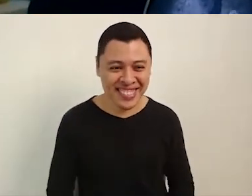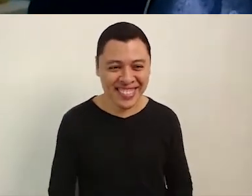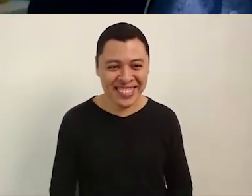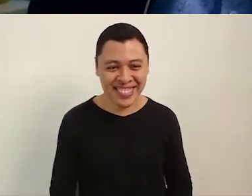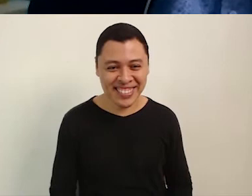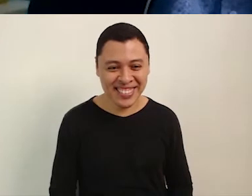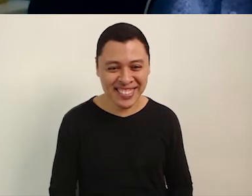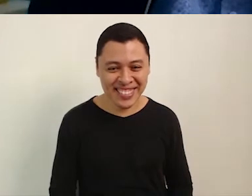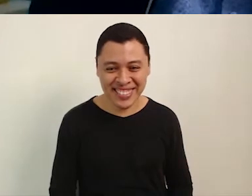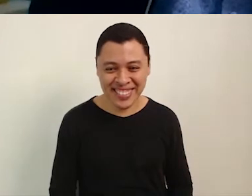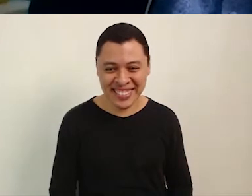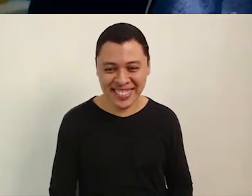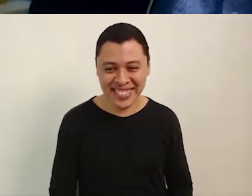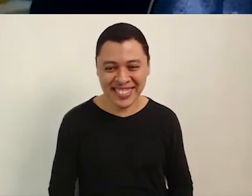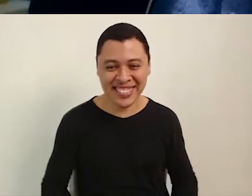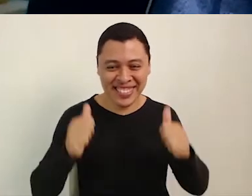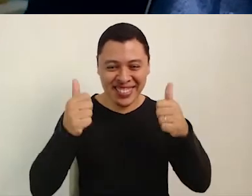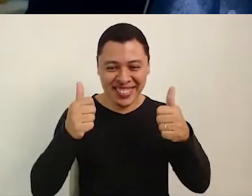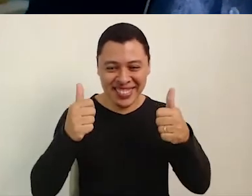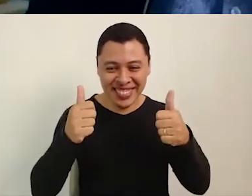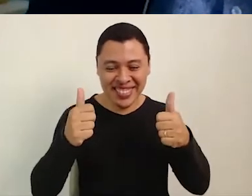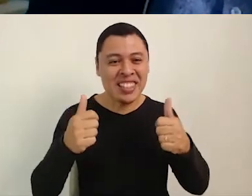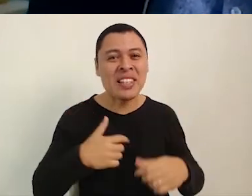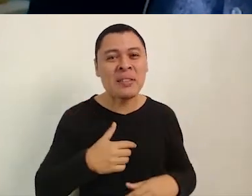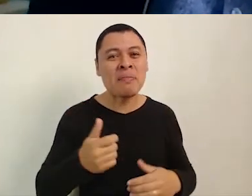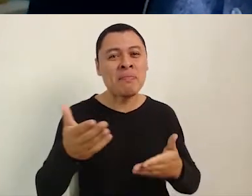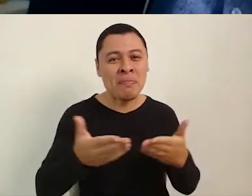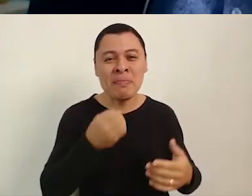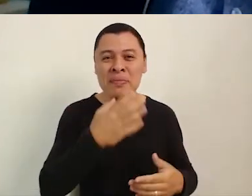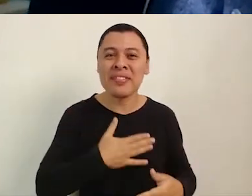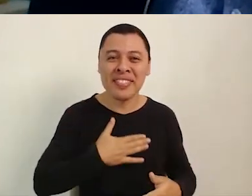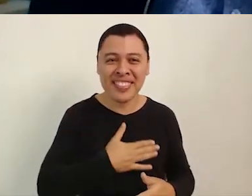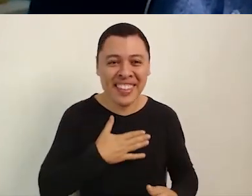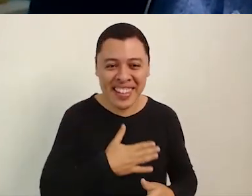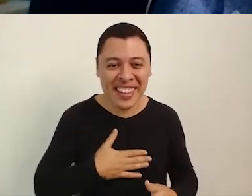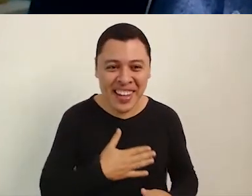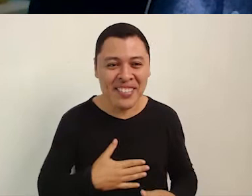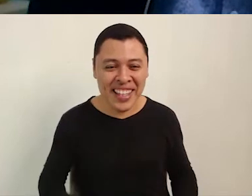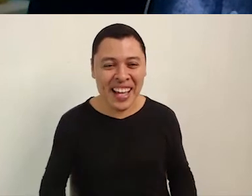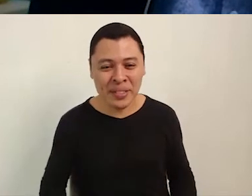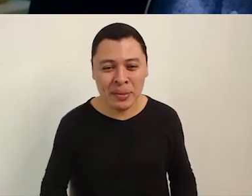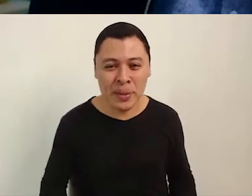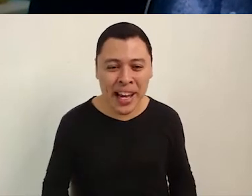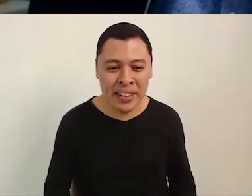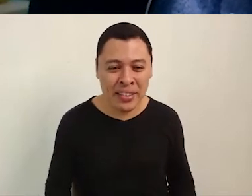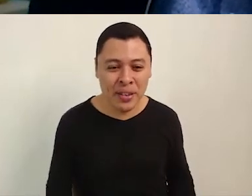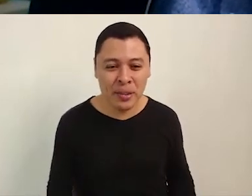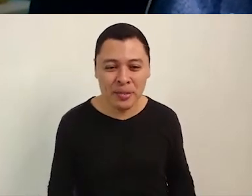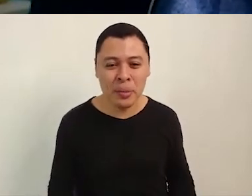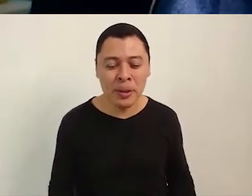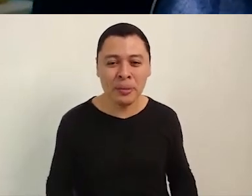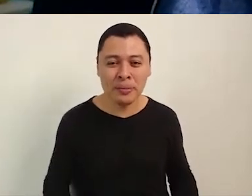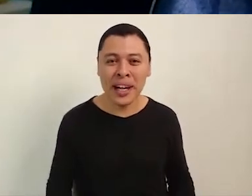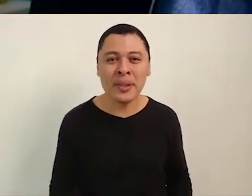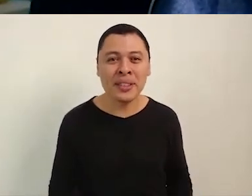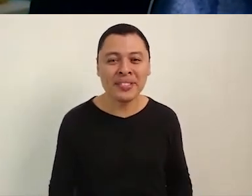Seja bem-vindo novamente, meu cara. Ainda não tinha te cumprimentado. É verdade, mas obrigado aí, viu? Viu,